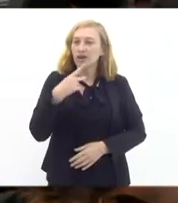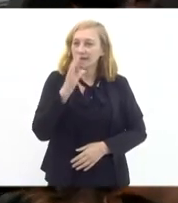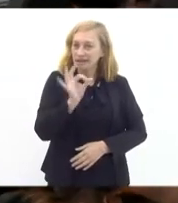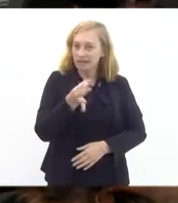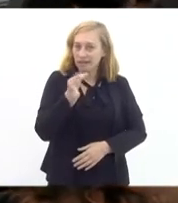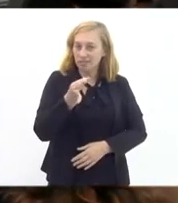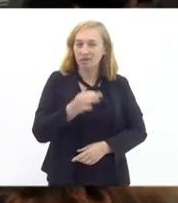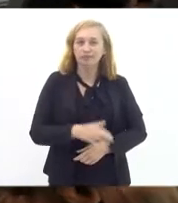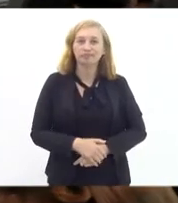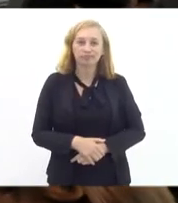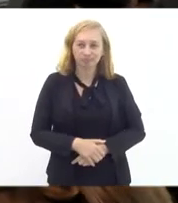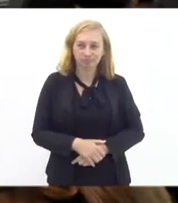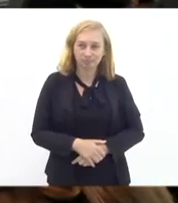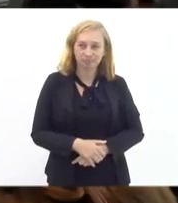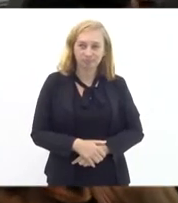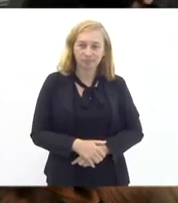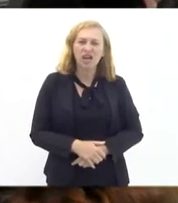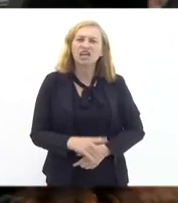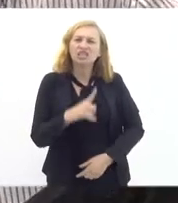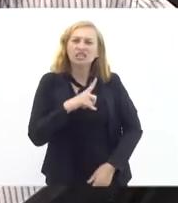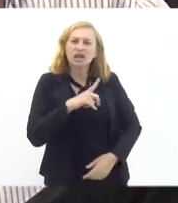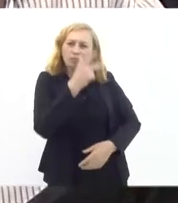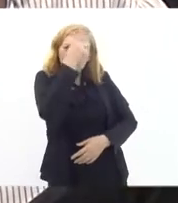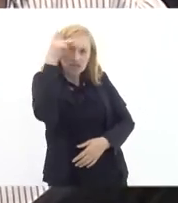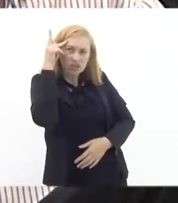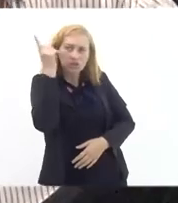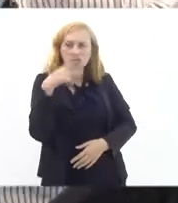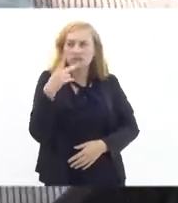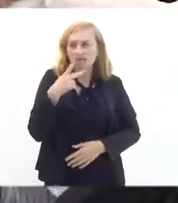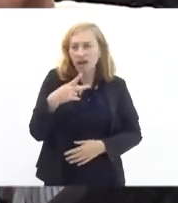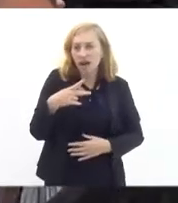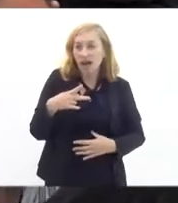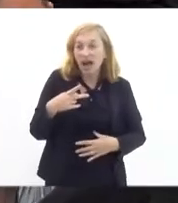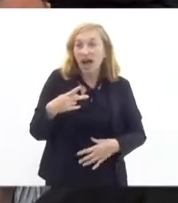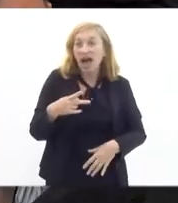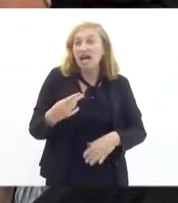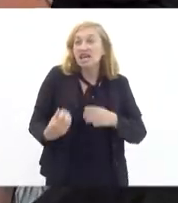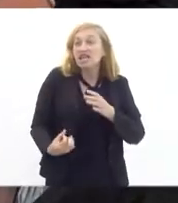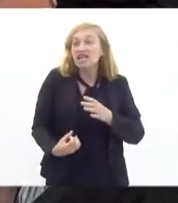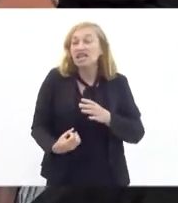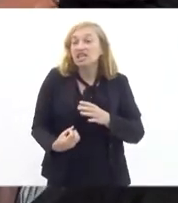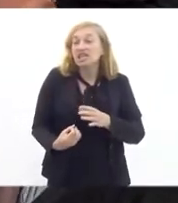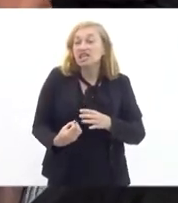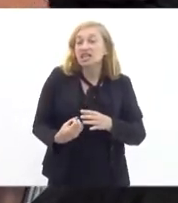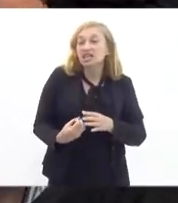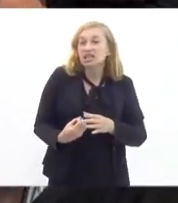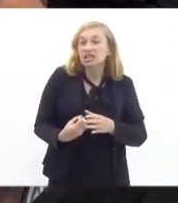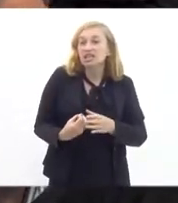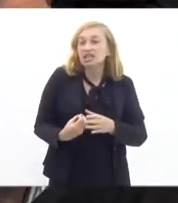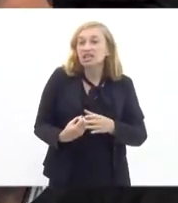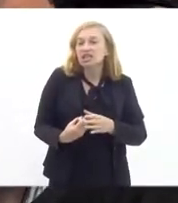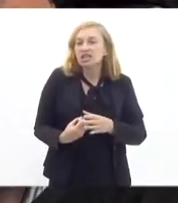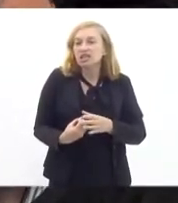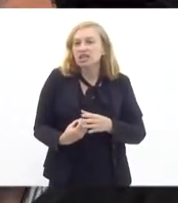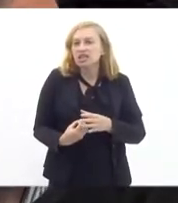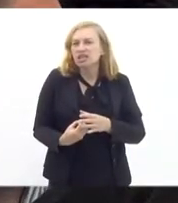seguinte. Existem pessoas que dizem assim, os criadores vivem de vender cachorro.